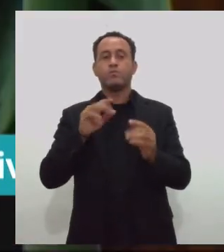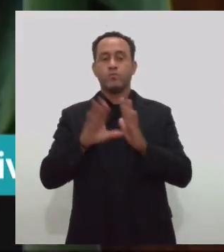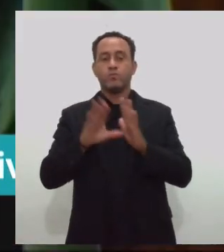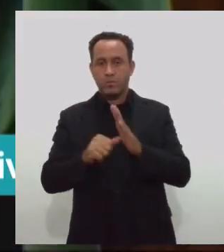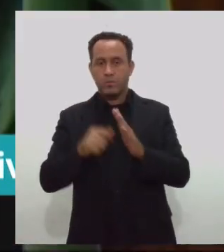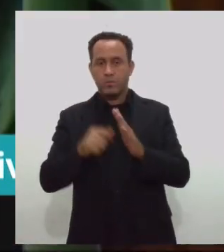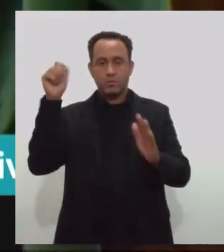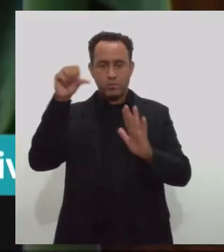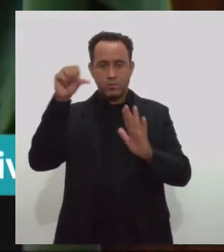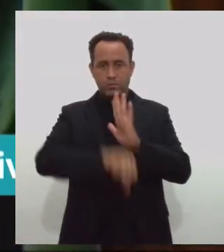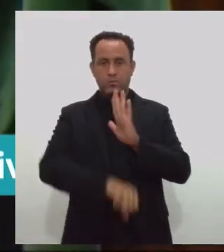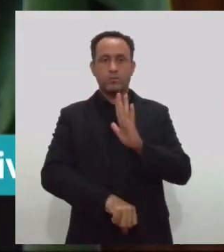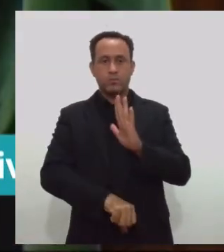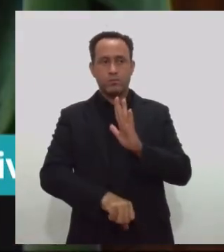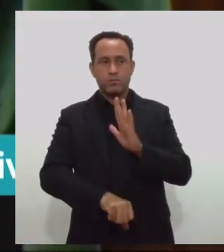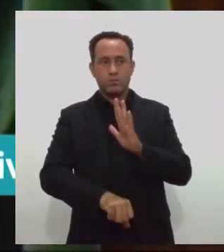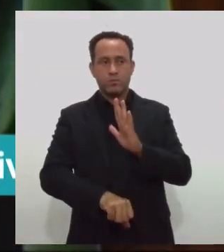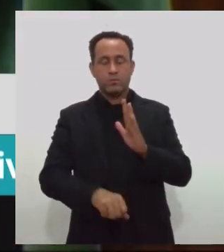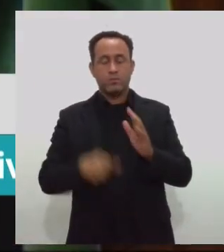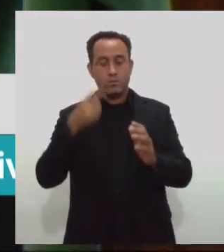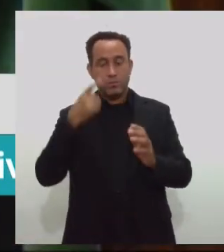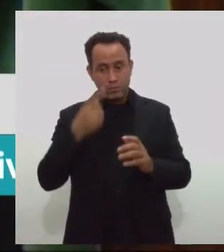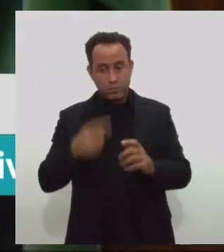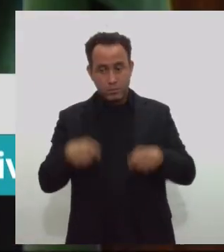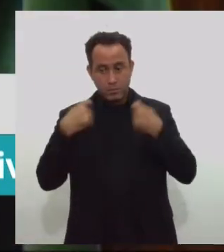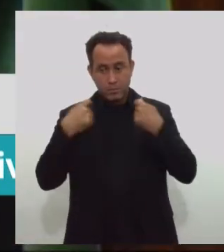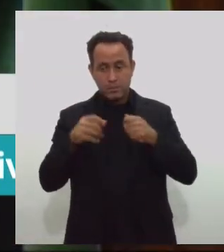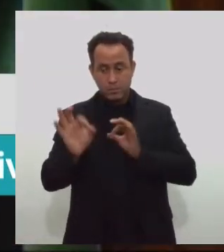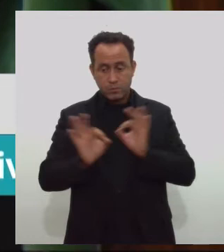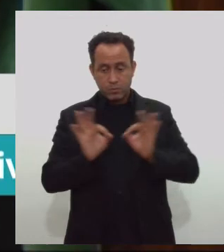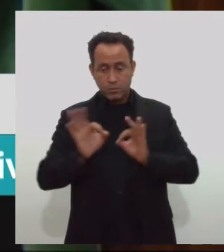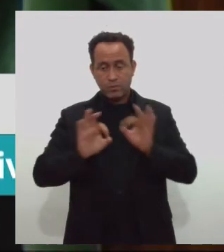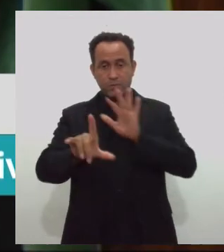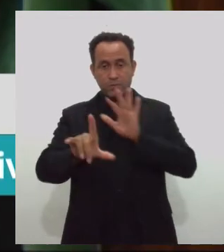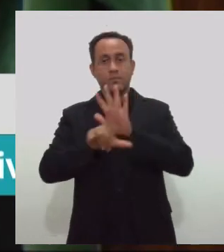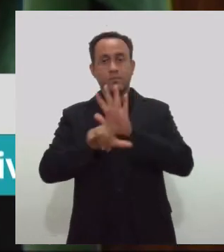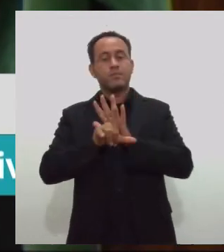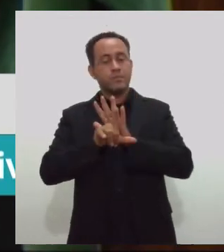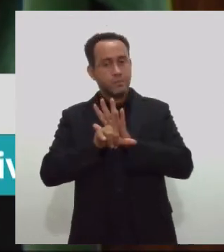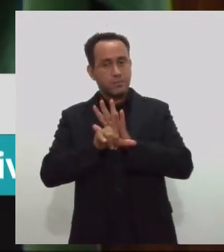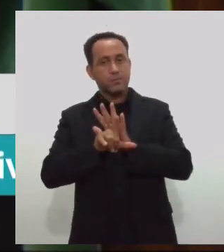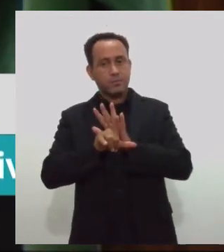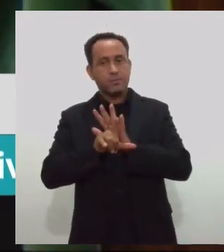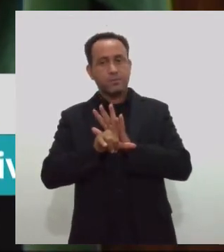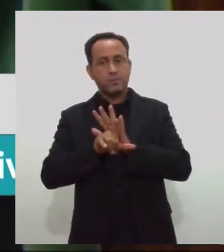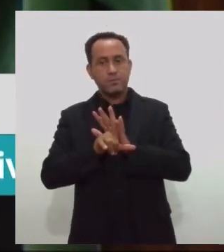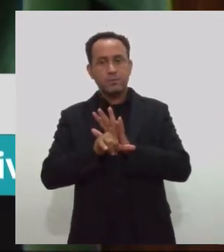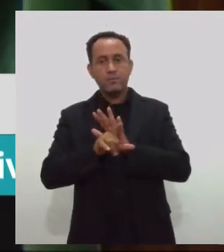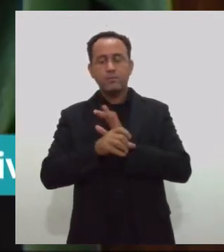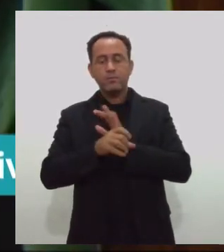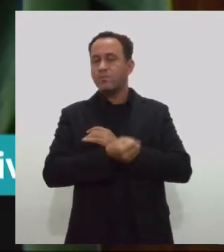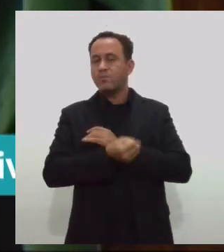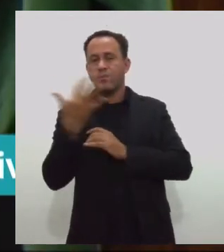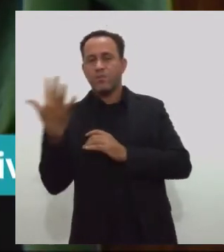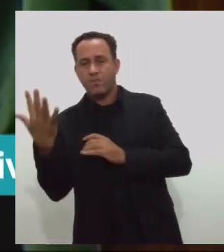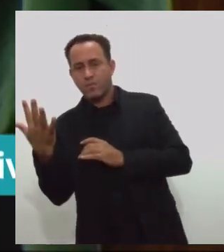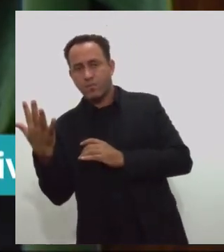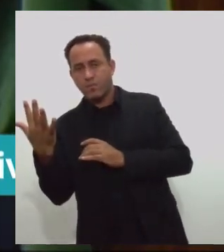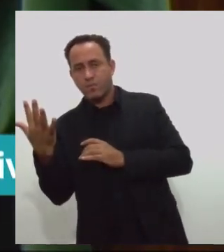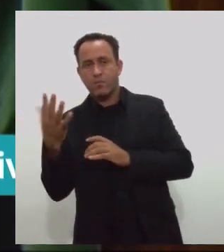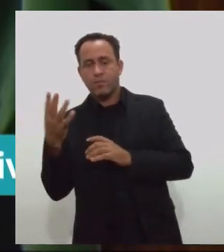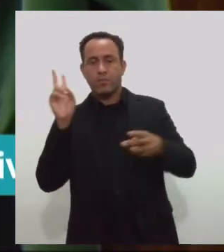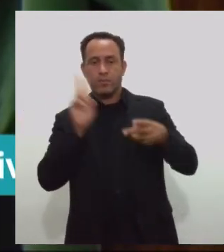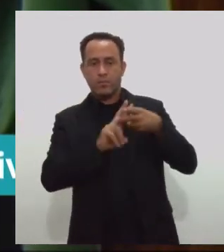punidas. É inquestionável a necessidade de se reformular a Lei de Improbidade. São incontáveis os casos de